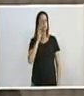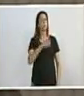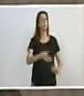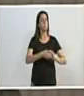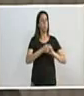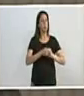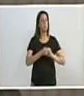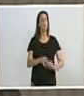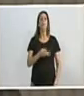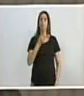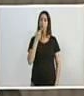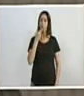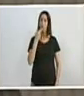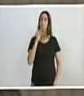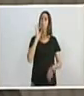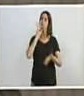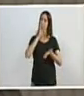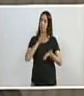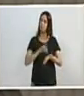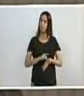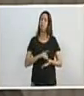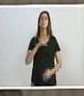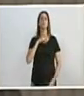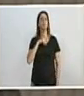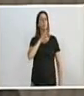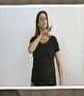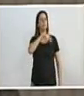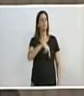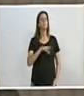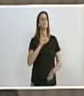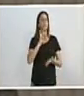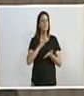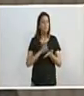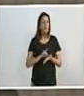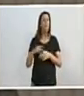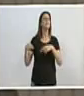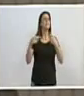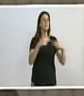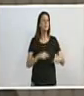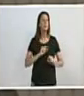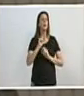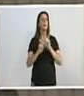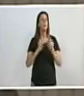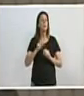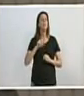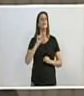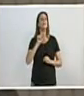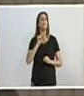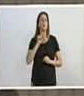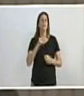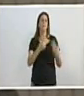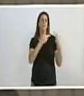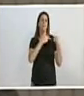discurso. Vossa Excelência está coberto de razão. Quero dizer que esse embate, ele é muito mais do executivo, do prefeito,